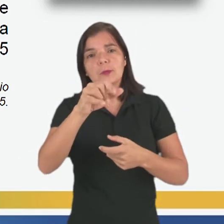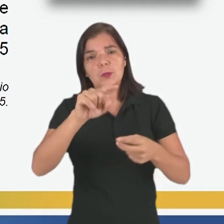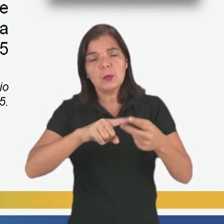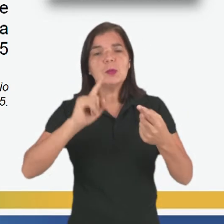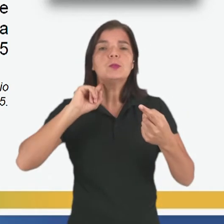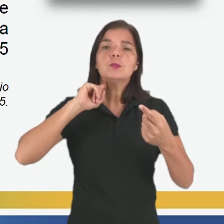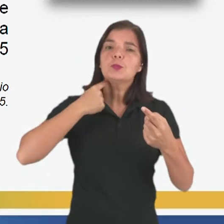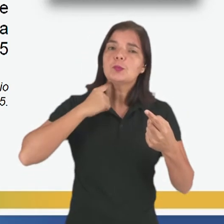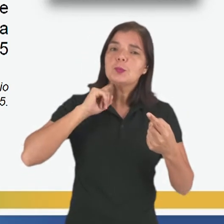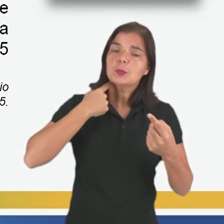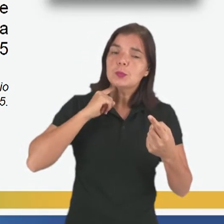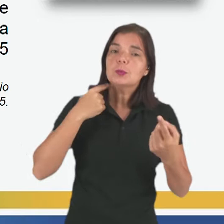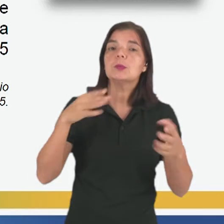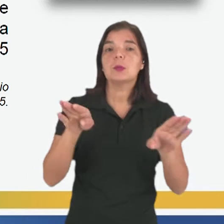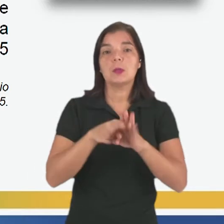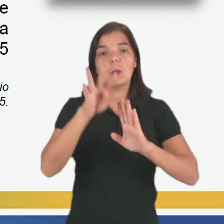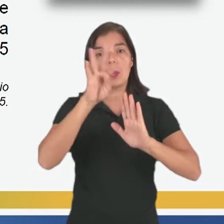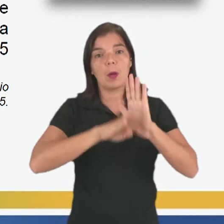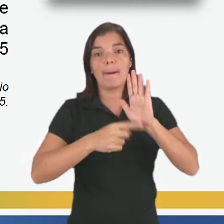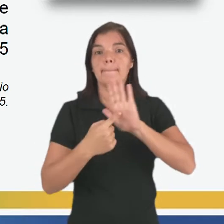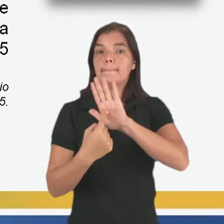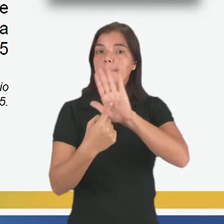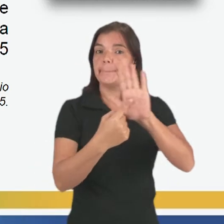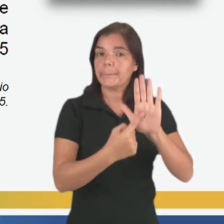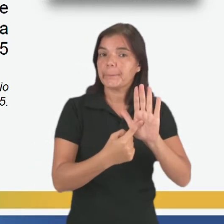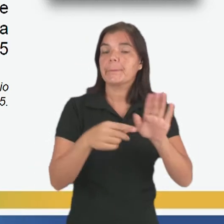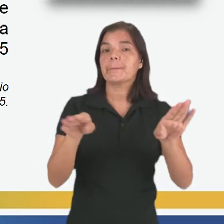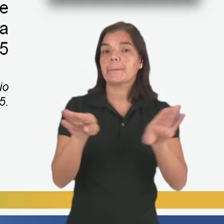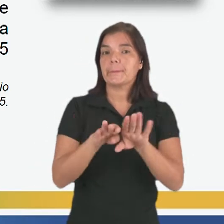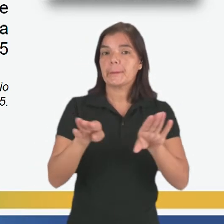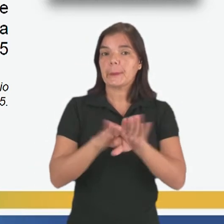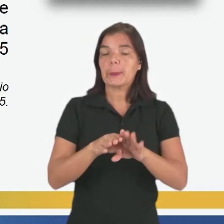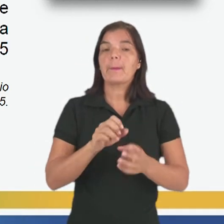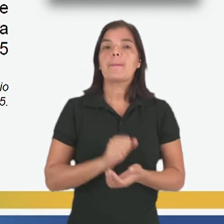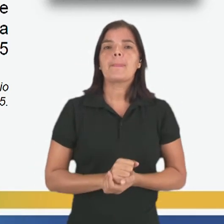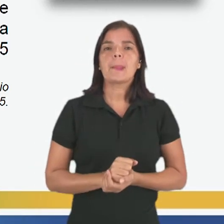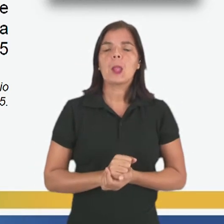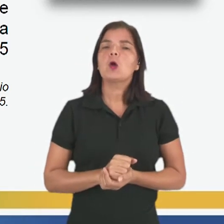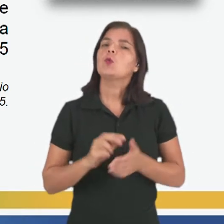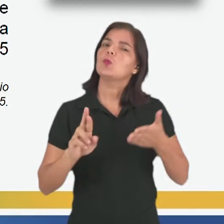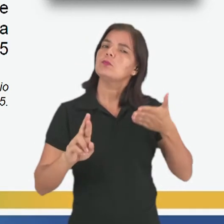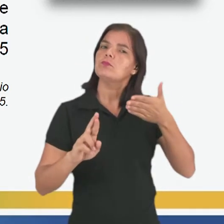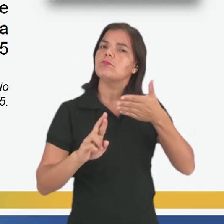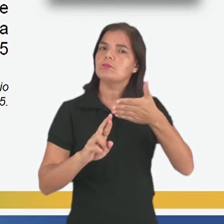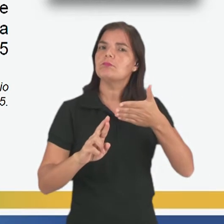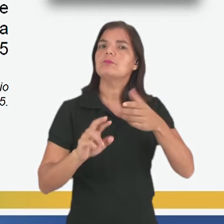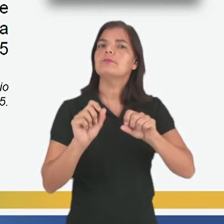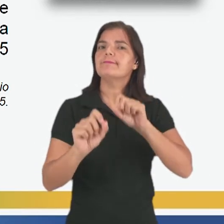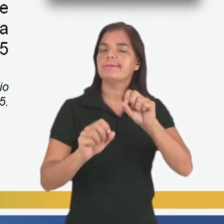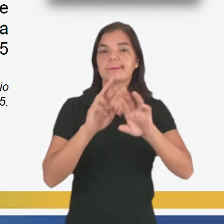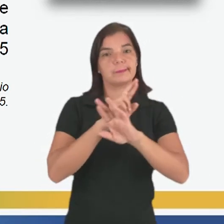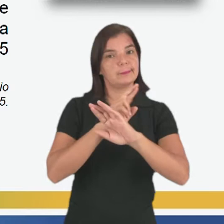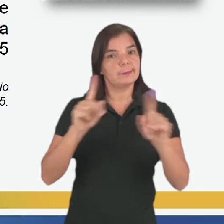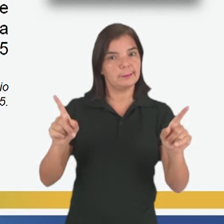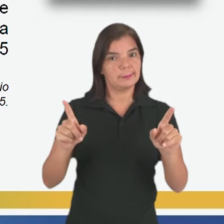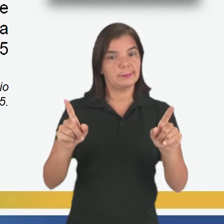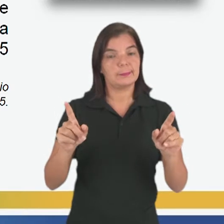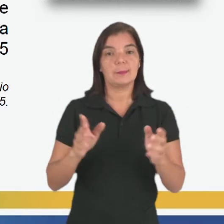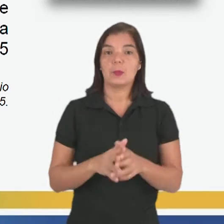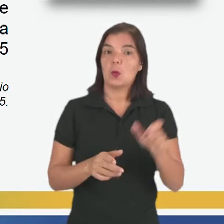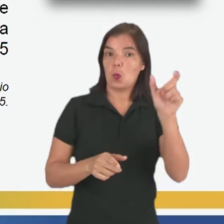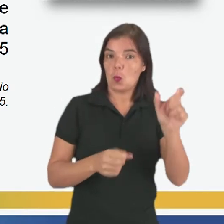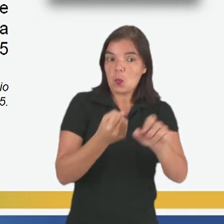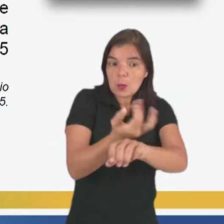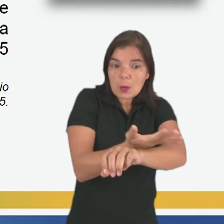de sujeira, e os textos aparecem aí com uma função totalmente diferente, enquanto um